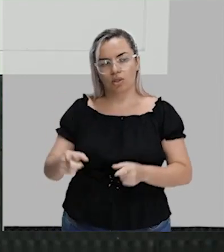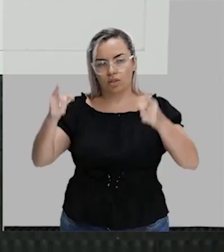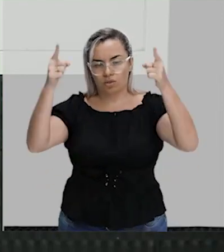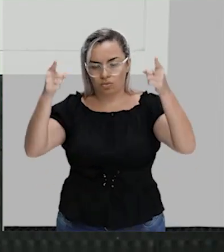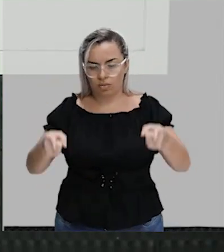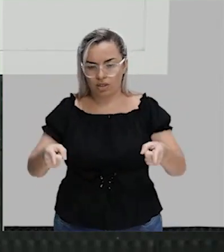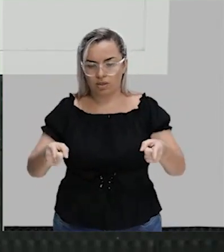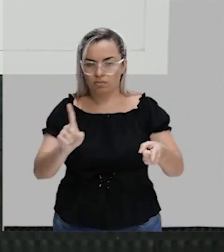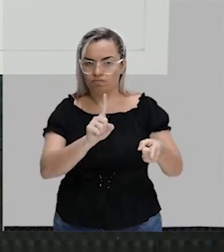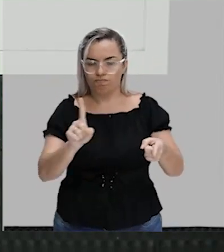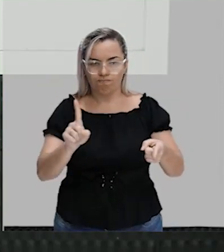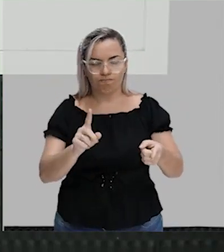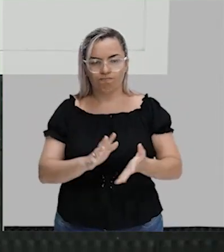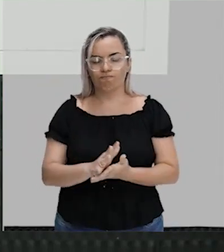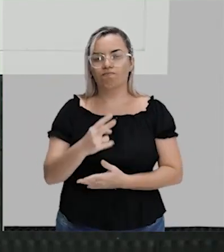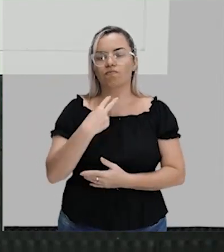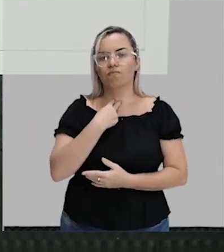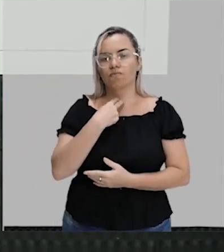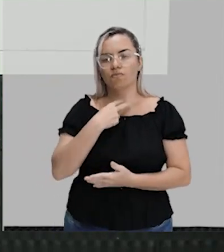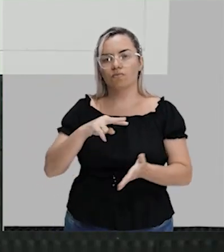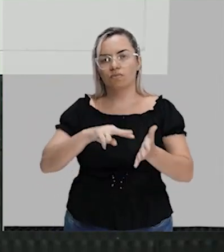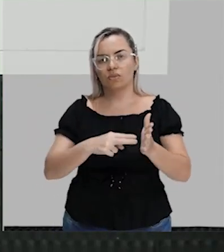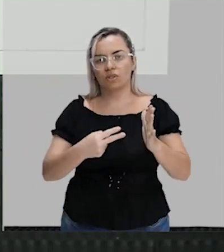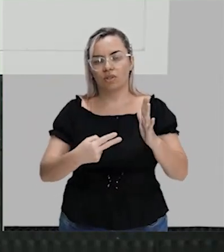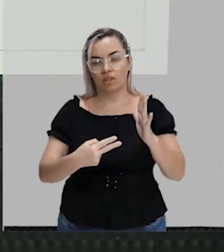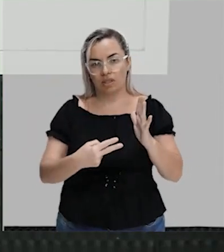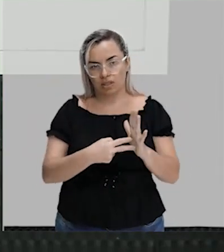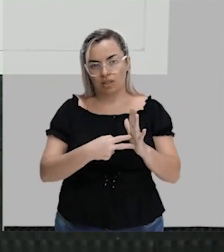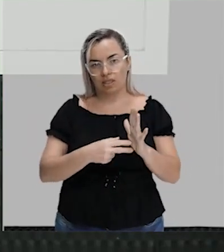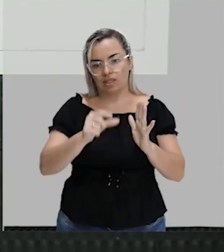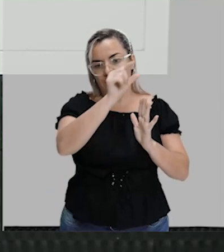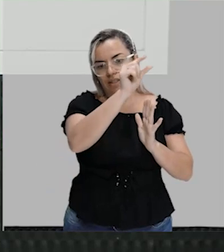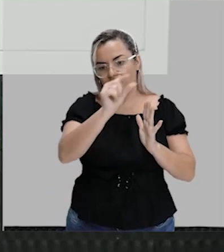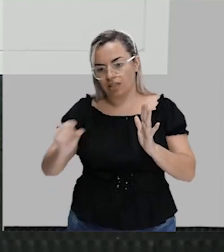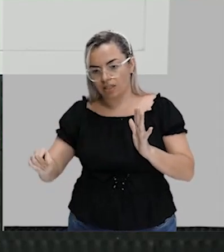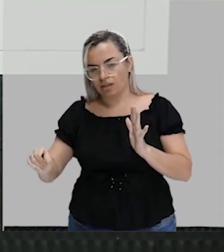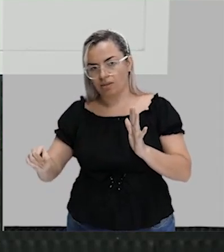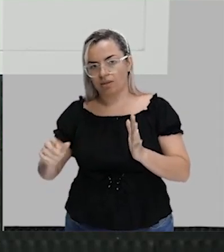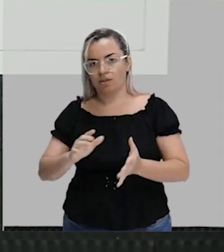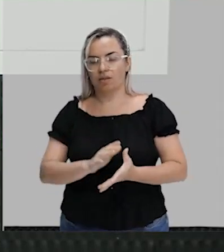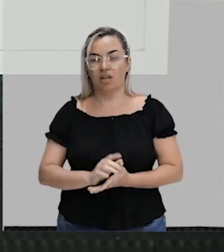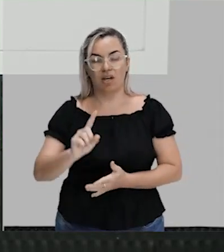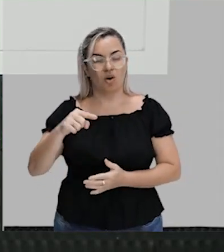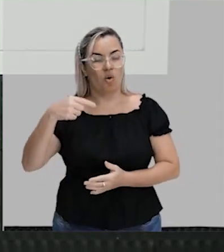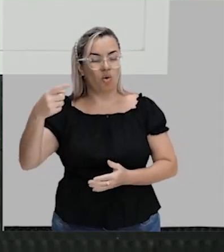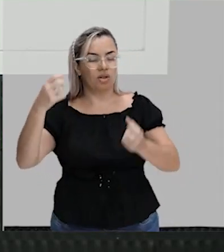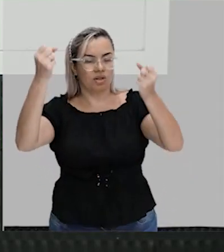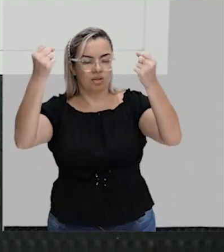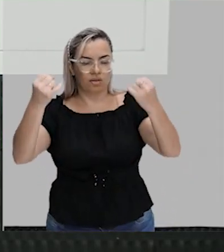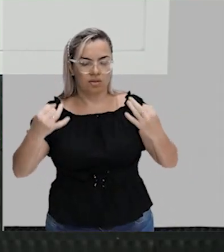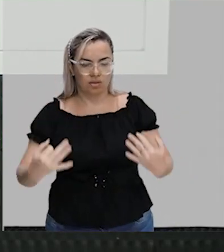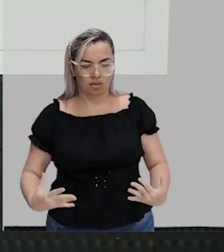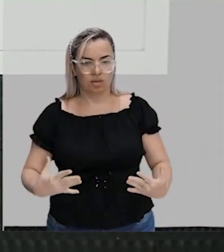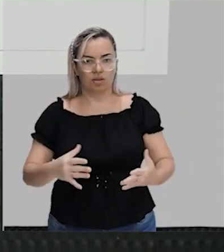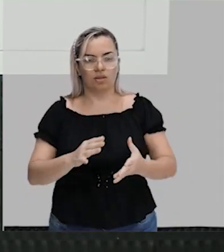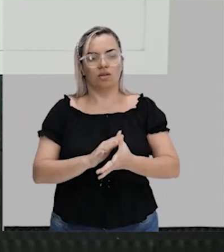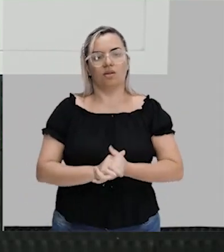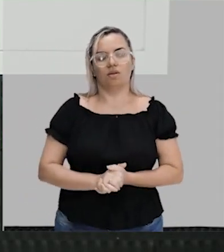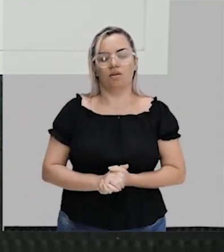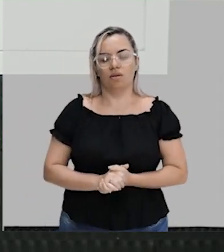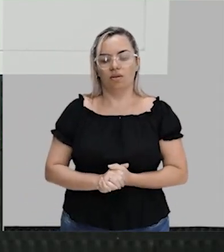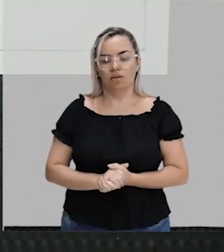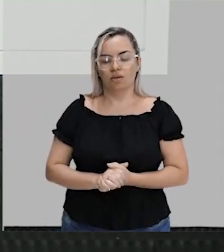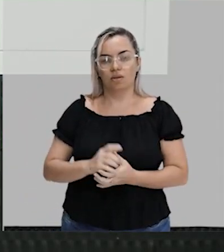coloca Matriz em Duas Barras isso significa determinante que outra coisa tá a forma